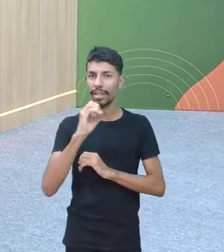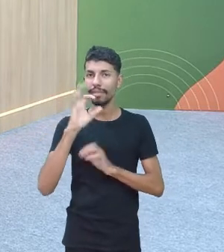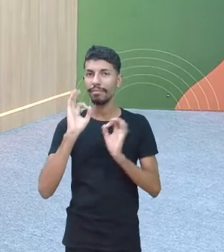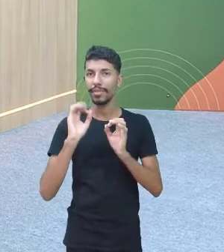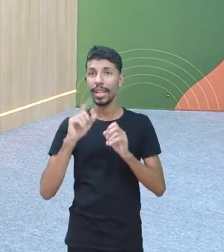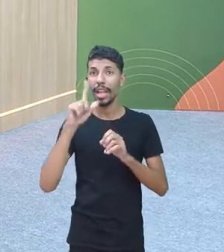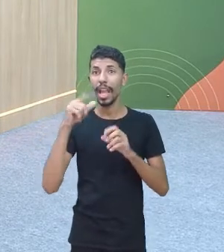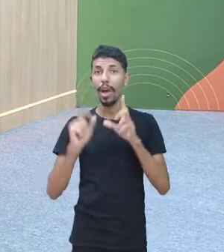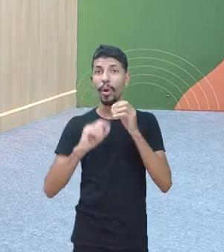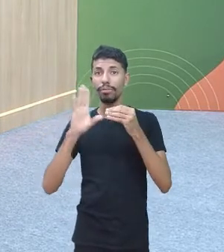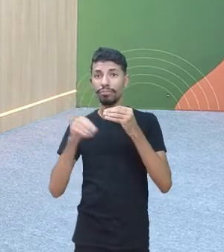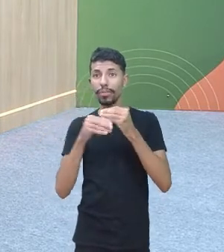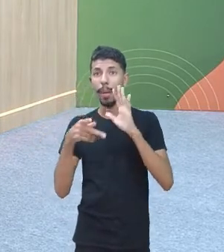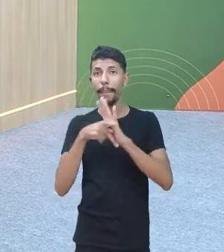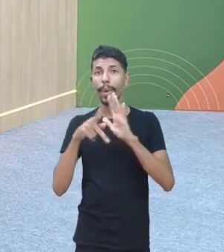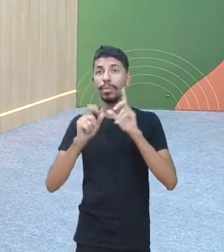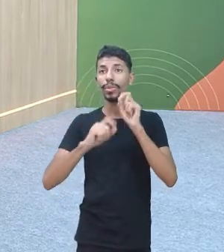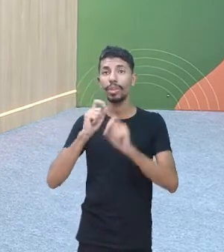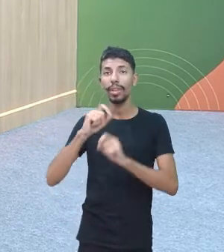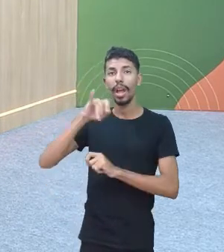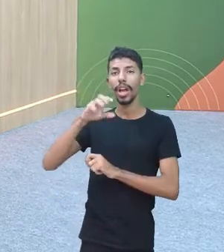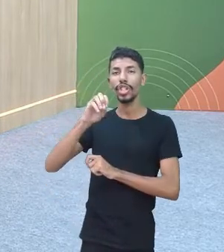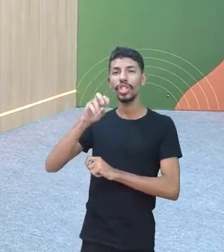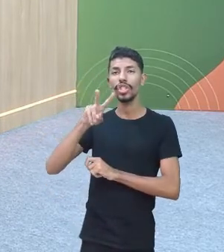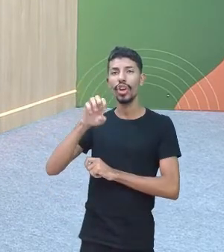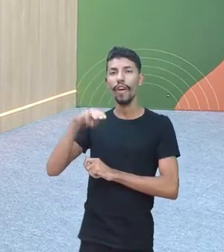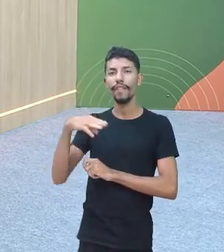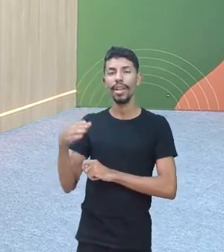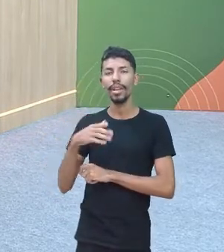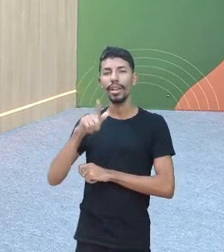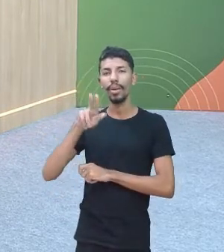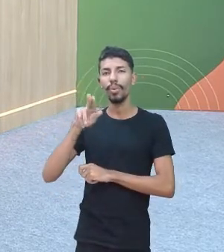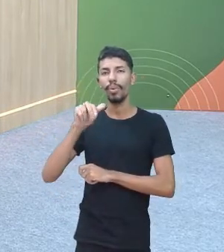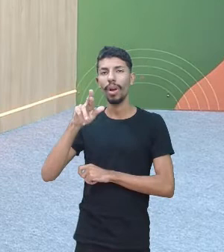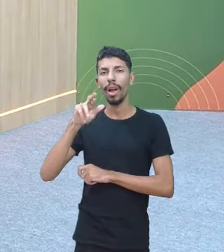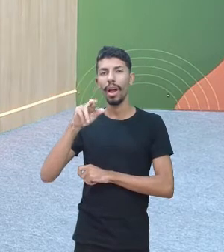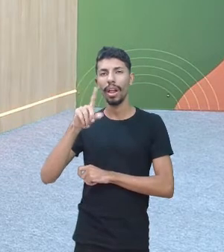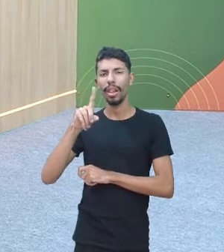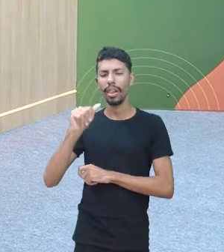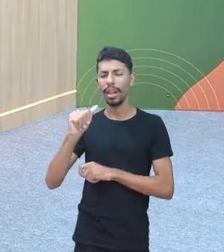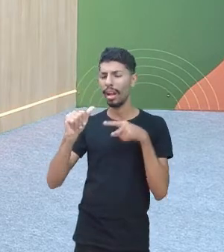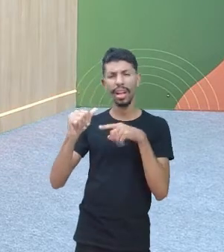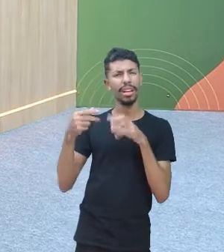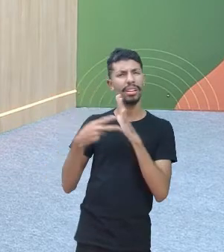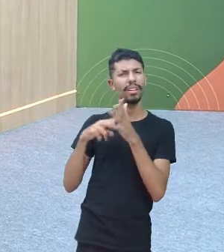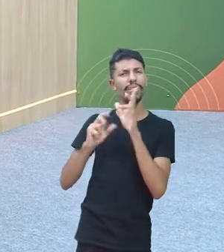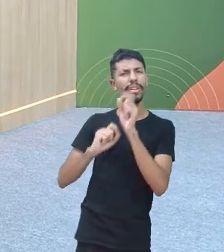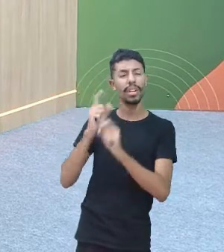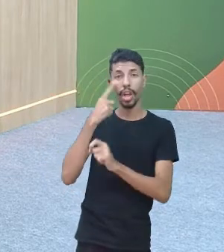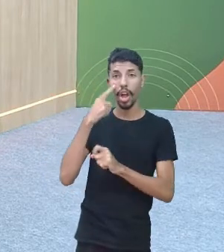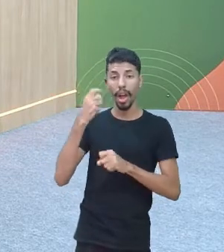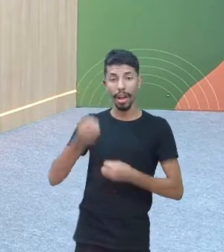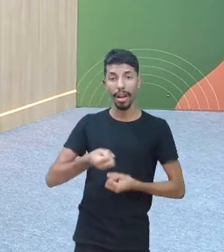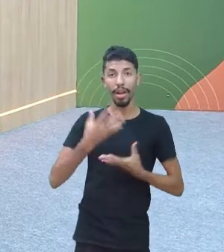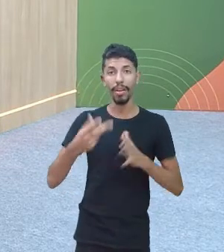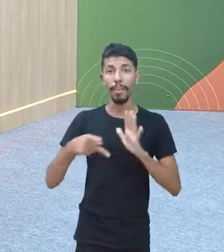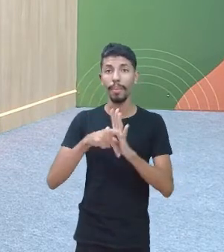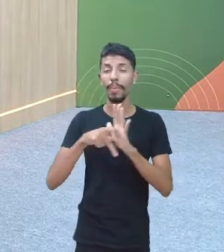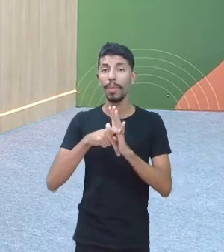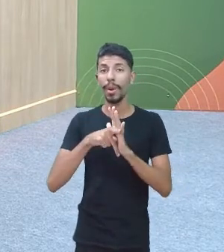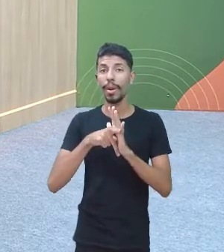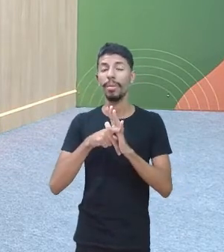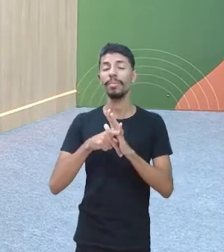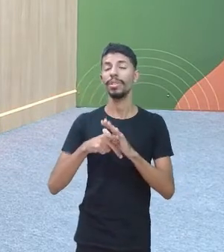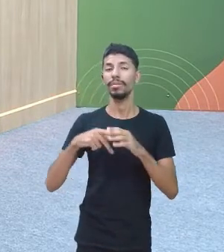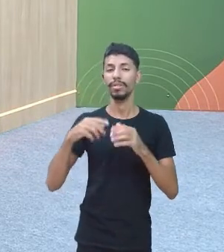uma ramificação da Jovem Guarda. E o que é a Jovem Guarda? A Jovem Guarda nada mais é que uma manifestação da década de 60,